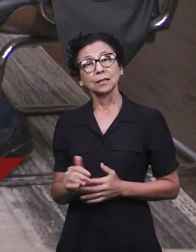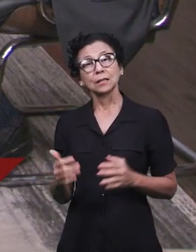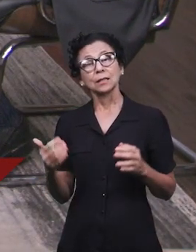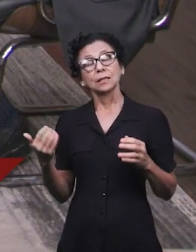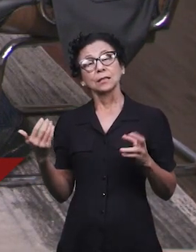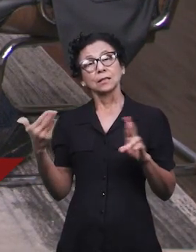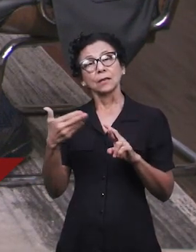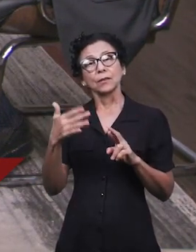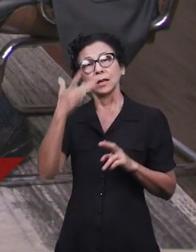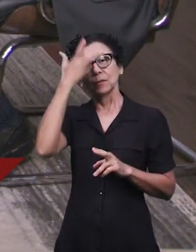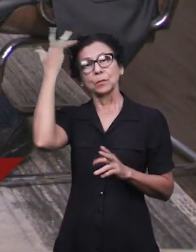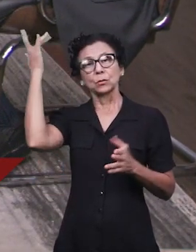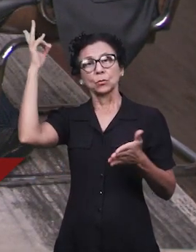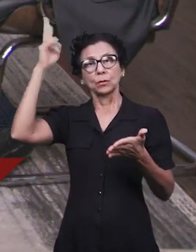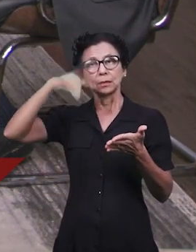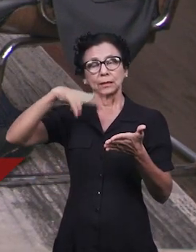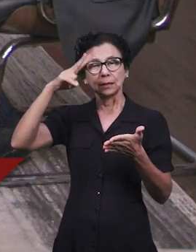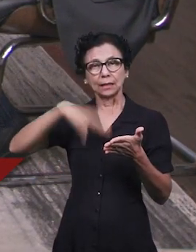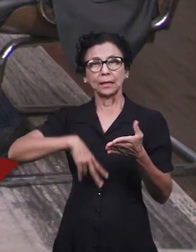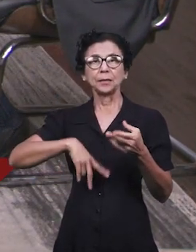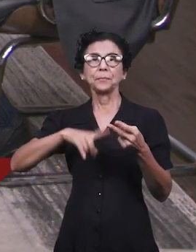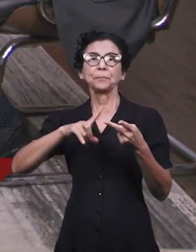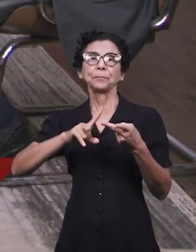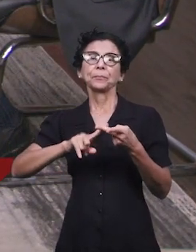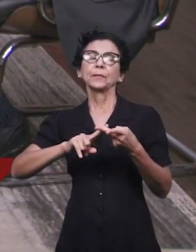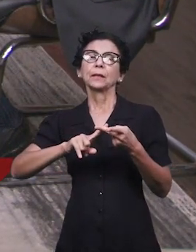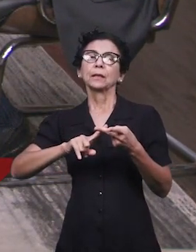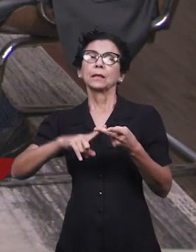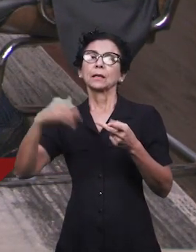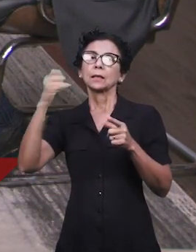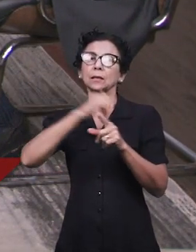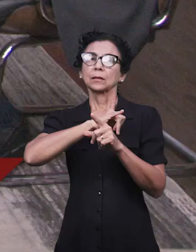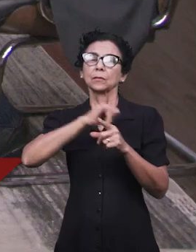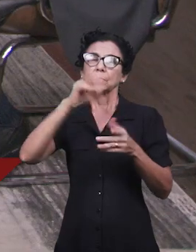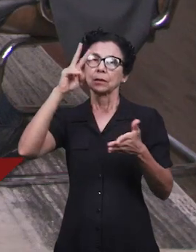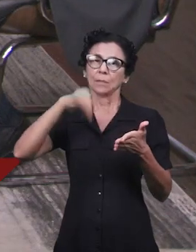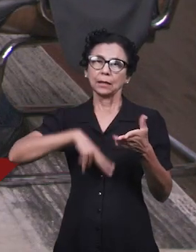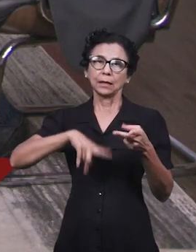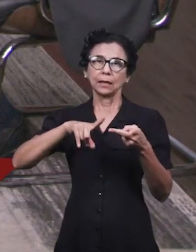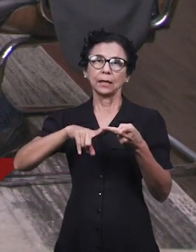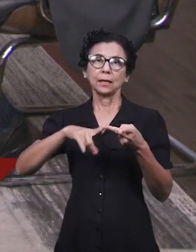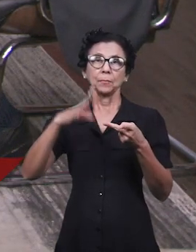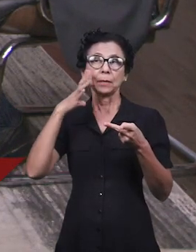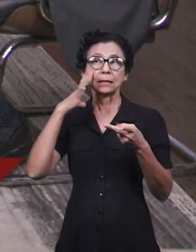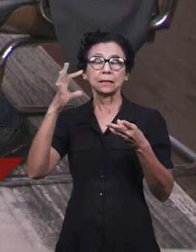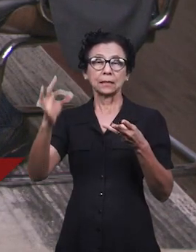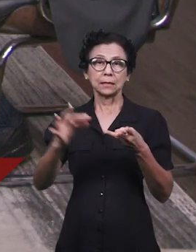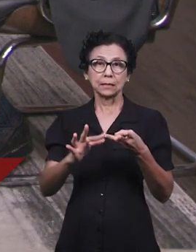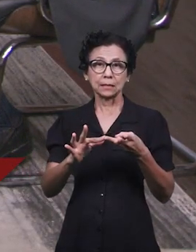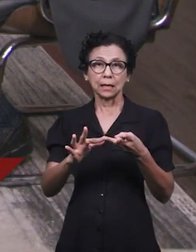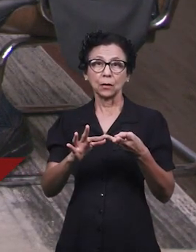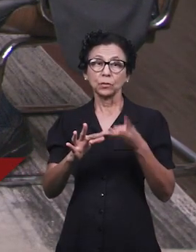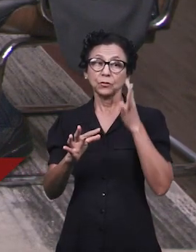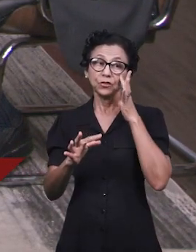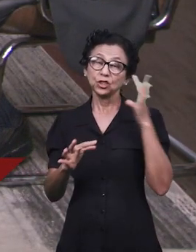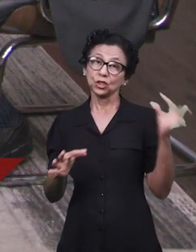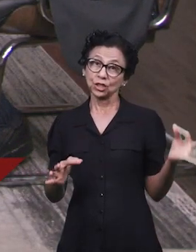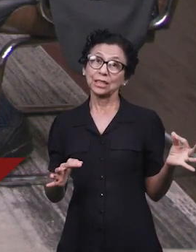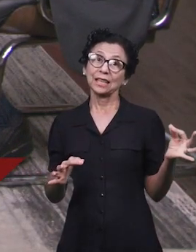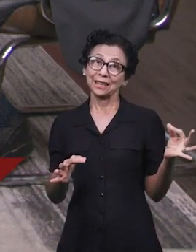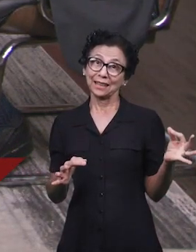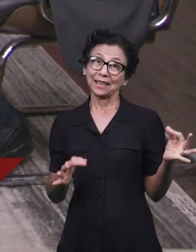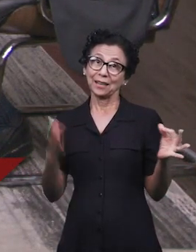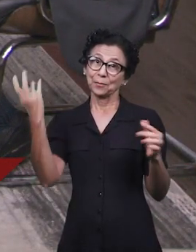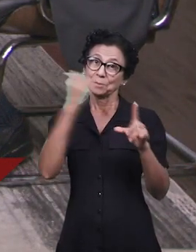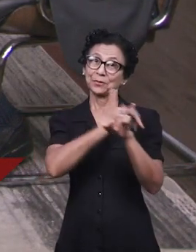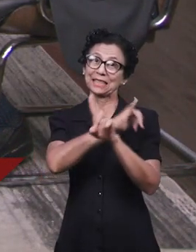Né? Interessante, ler, ouvir e guardar. Guardei a tua palavra no meu E coração. o mais para não pecar importante contra de ti. tudo é guardar. E o mais importante de tudo